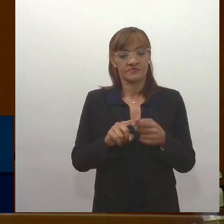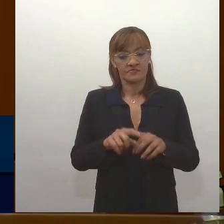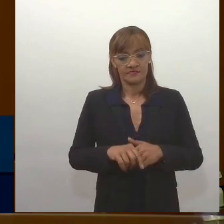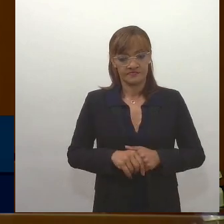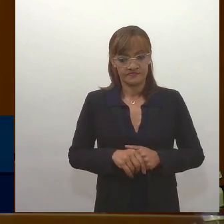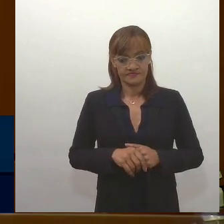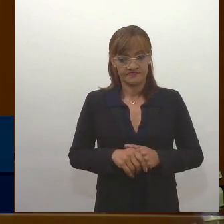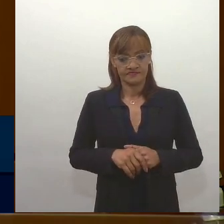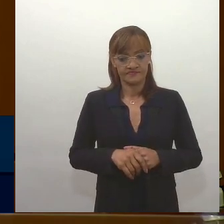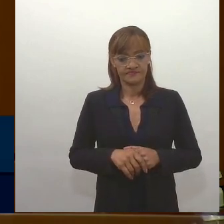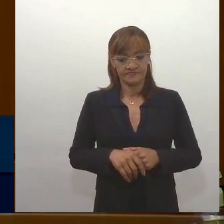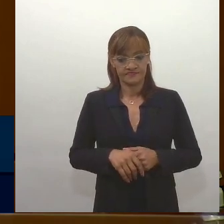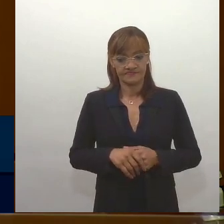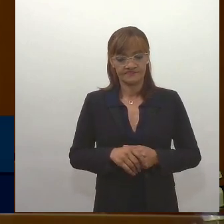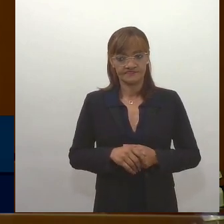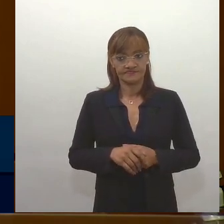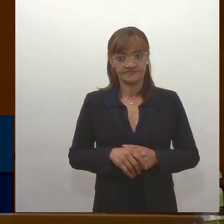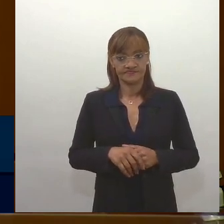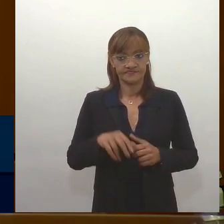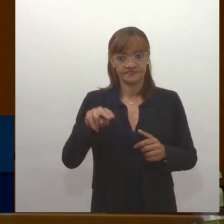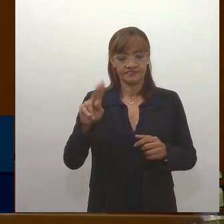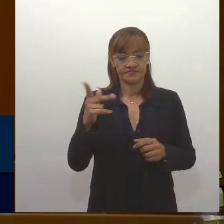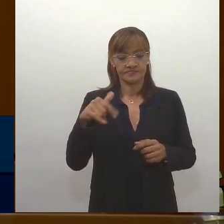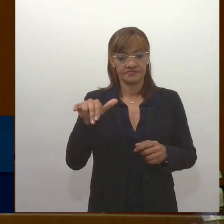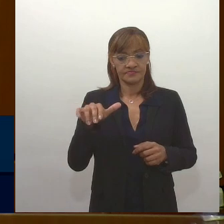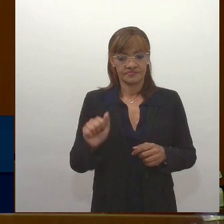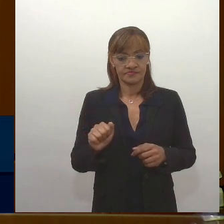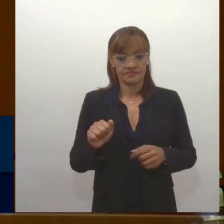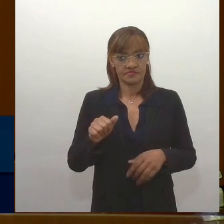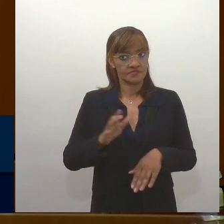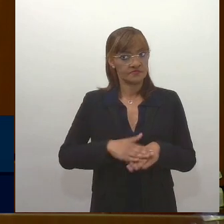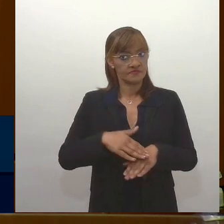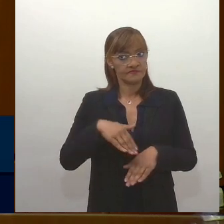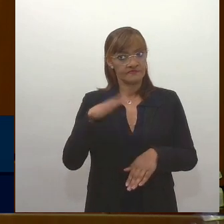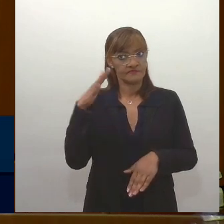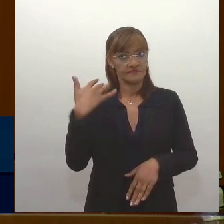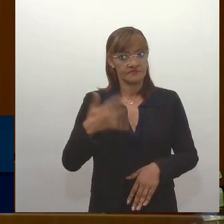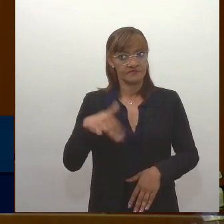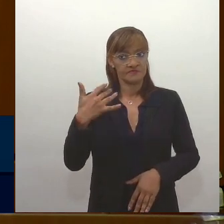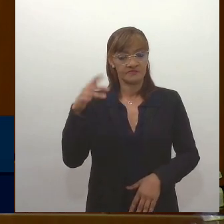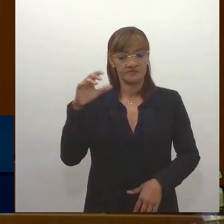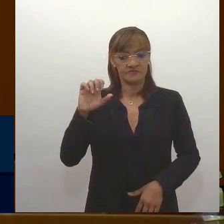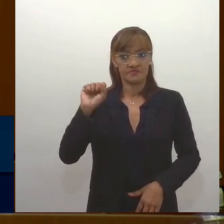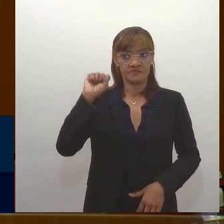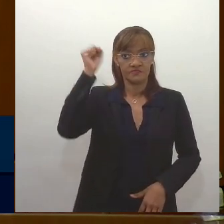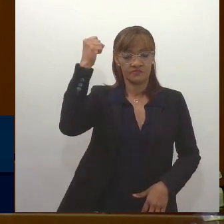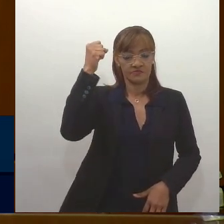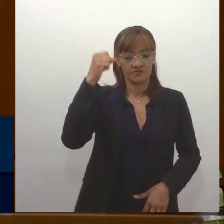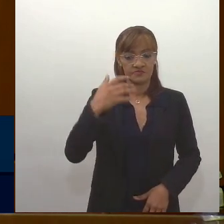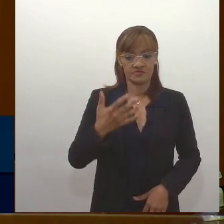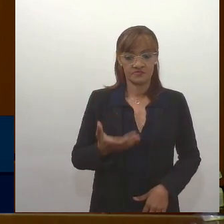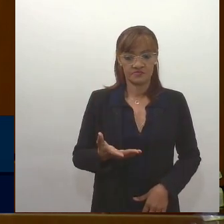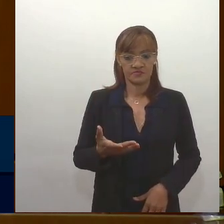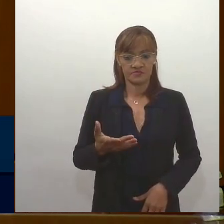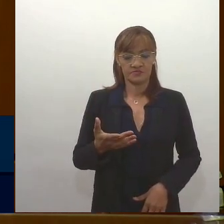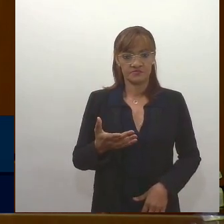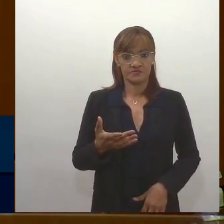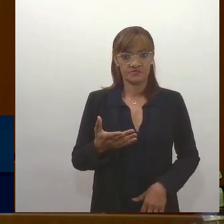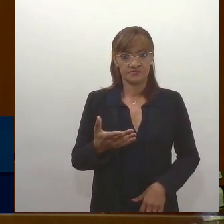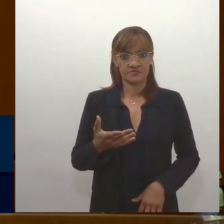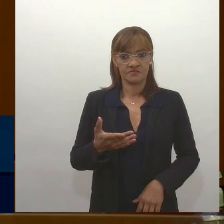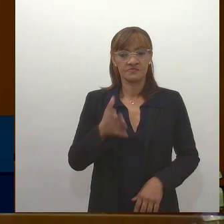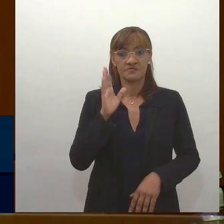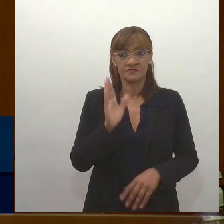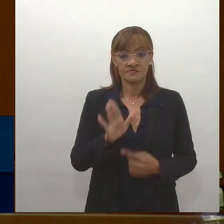Natália já que Natália ainda foi mais grave ameaças de morte veladas você vai morrer eu vou